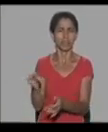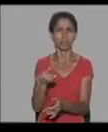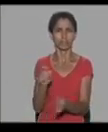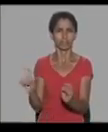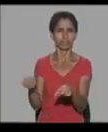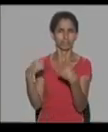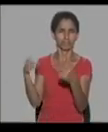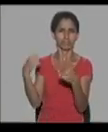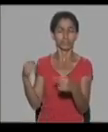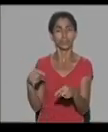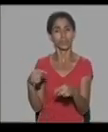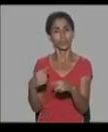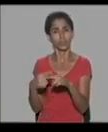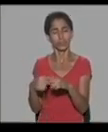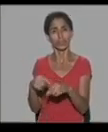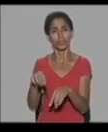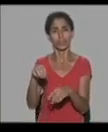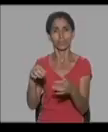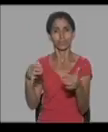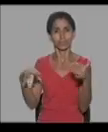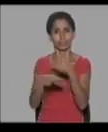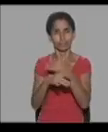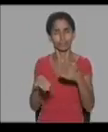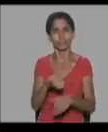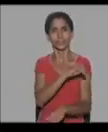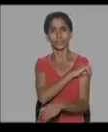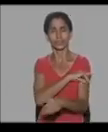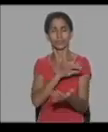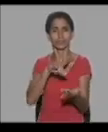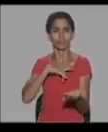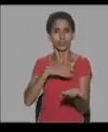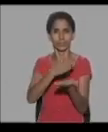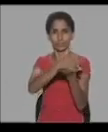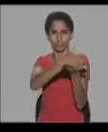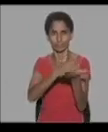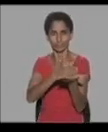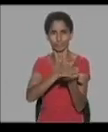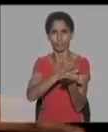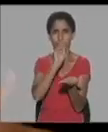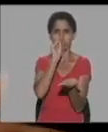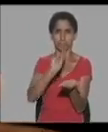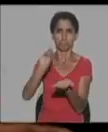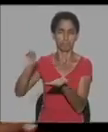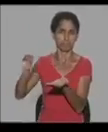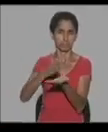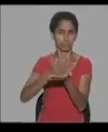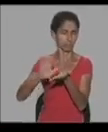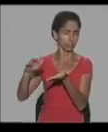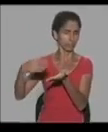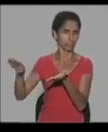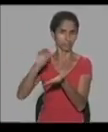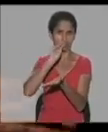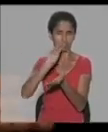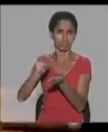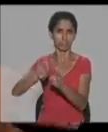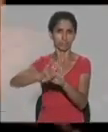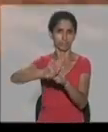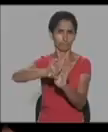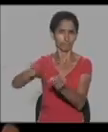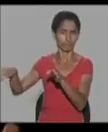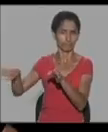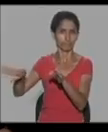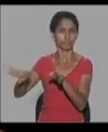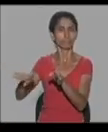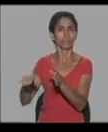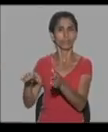hostil de uma cidade do Rio de Janeiro, partida, né, excludente, que segregou a